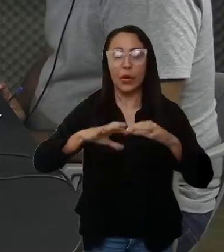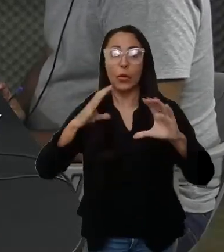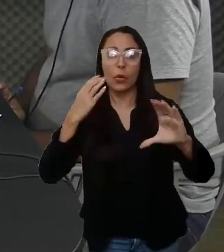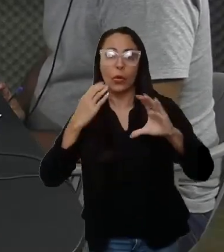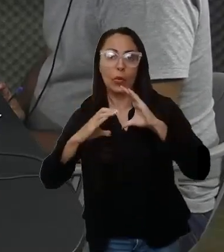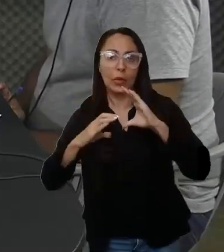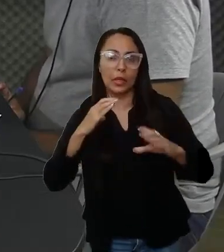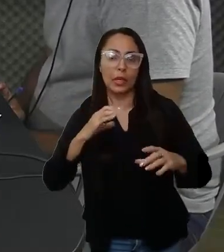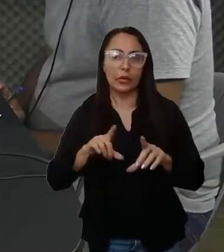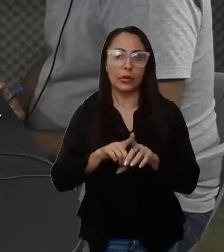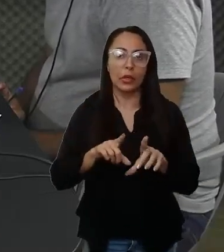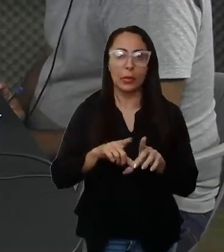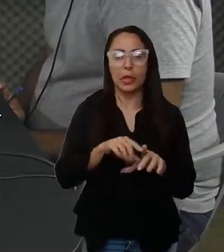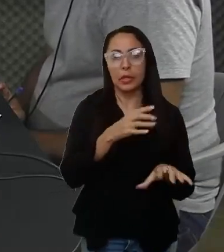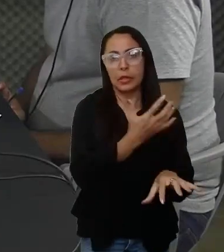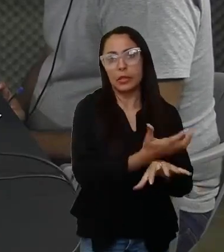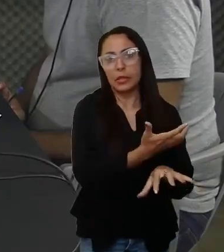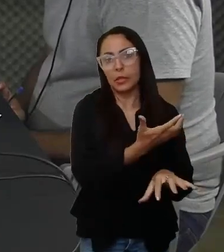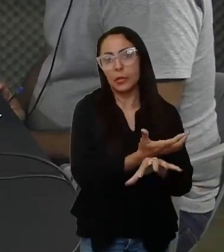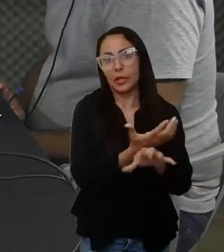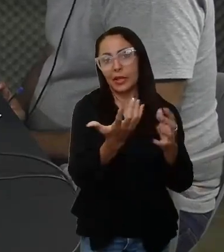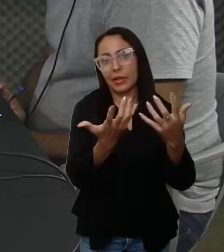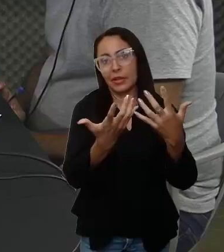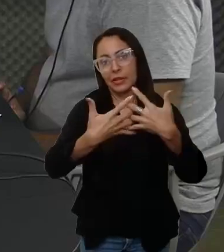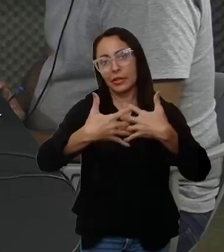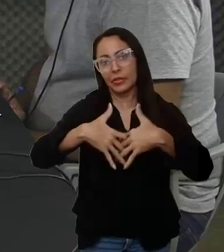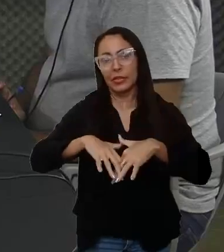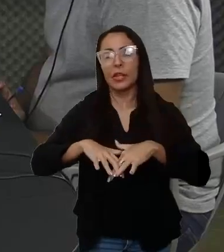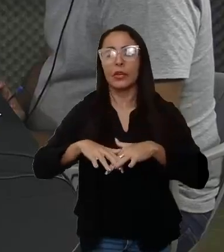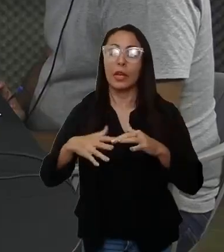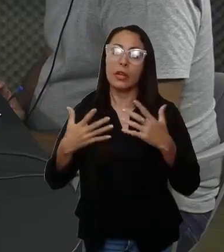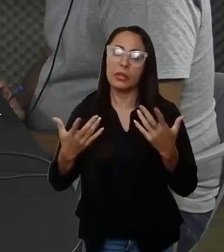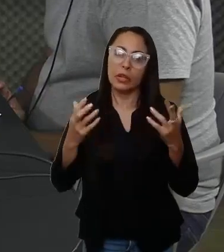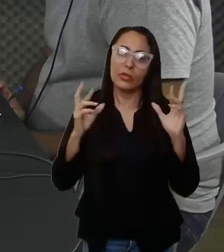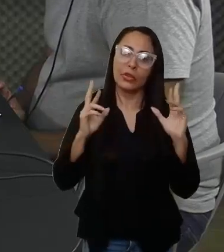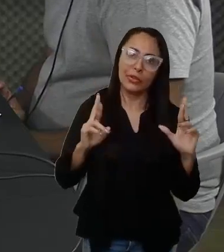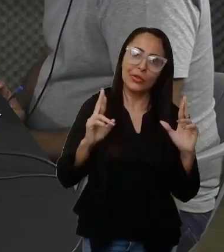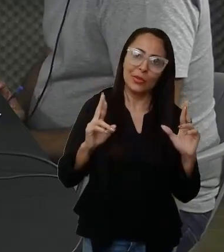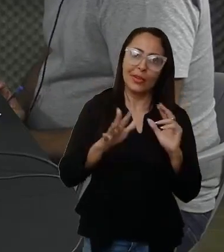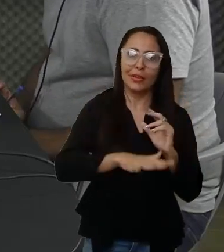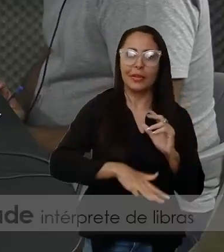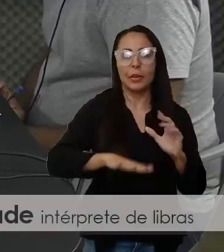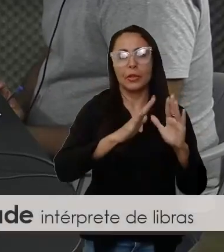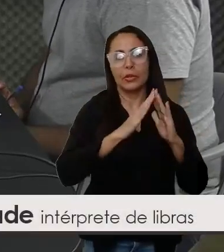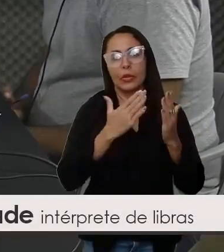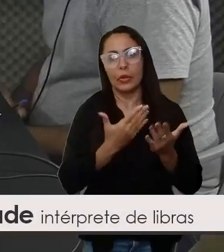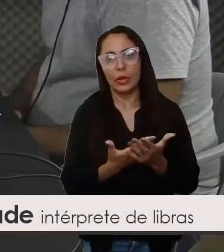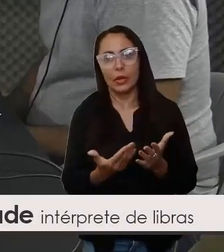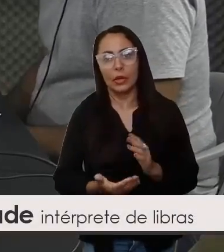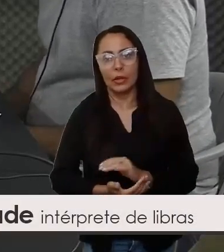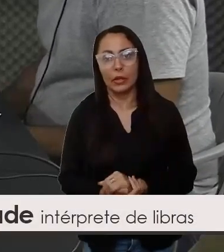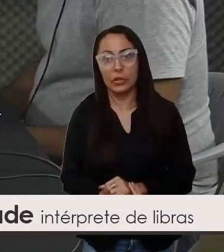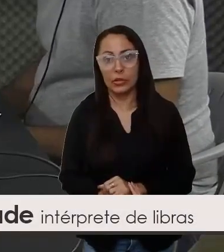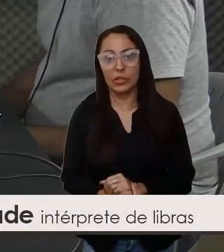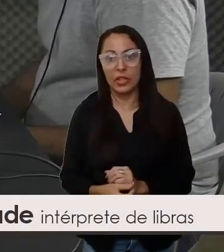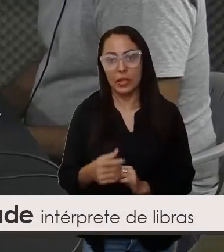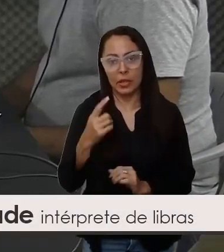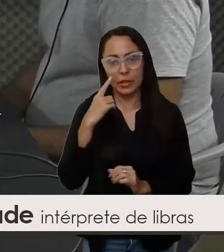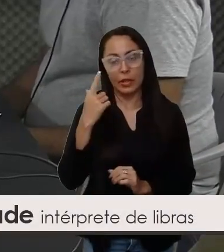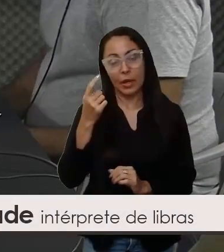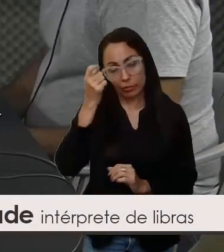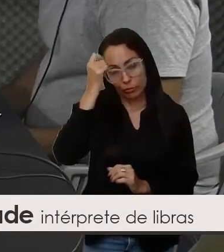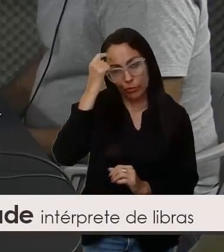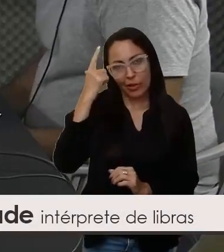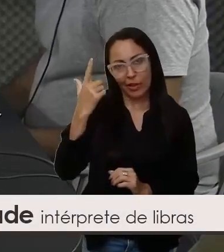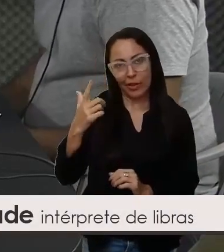outras tantas disciplinas de outros tantos cursos. Então é isso que a gente espera dentro do ambiente escolar. Isso seria o ideal para todo mundo. O ideal.